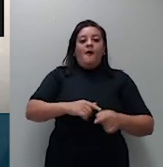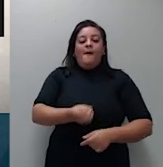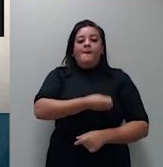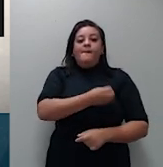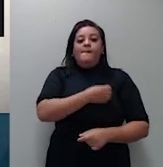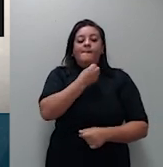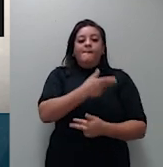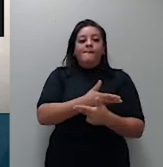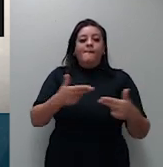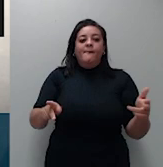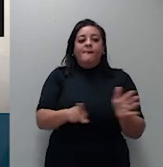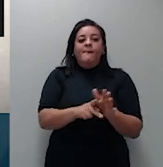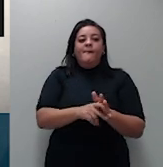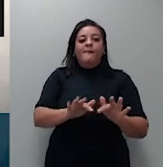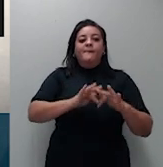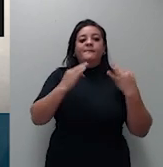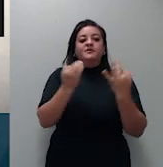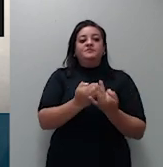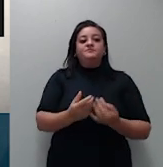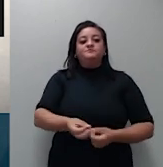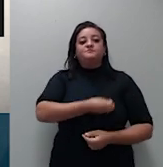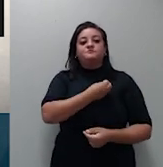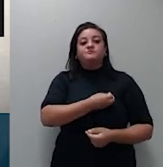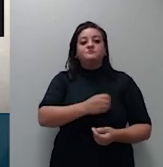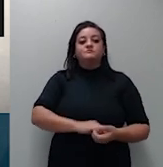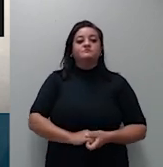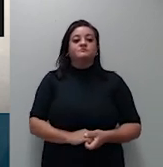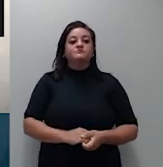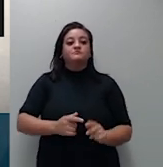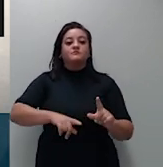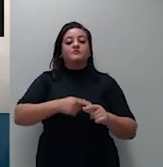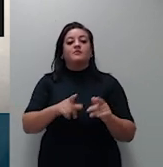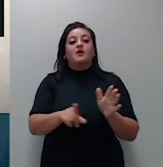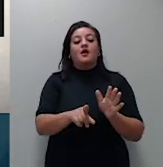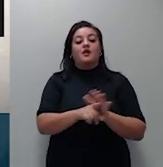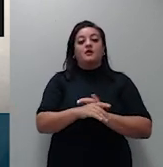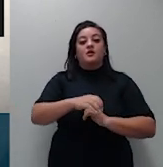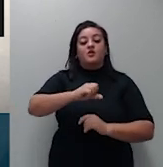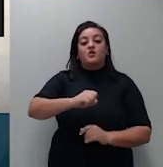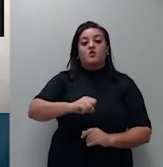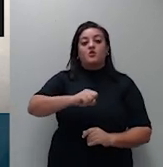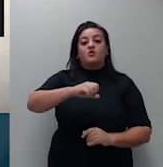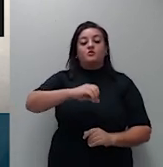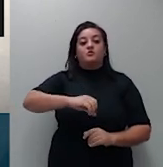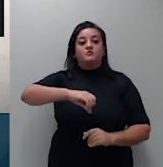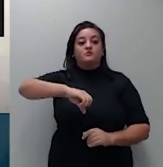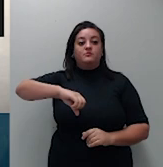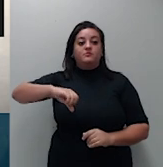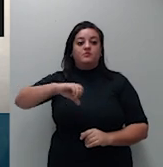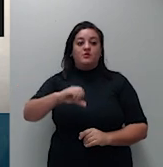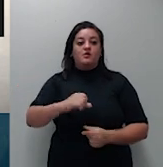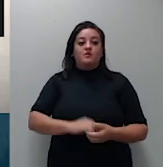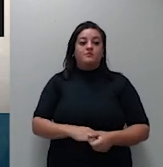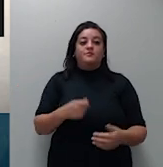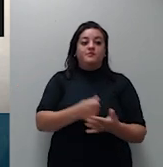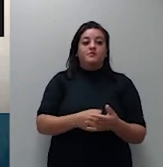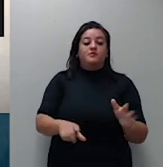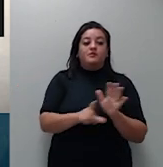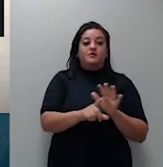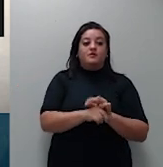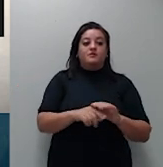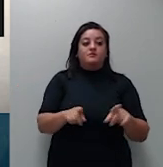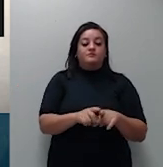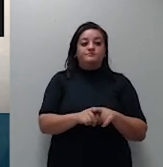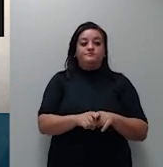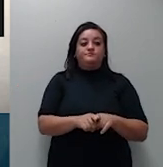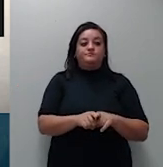convencional Presidente a lei 8009 quais forem pedir a impenhorabilidade legal sobre o mesmo imóvel